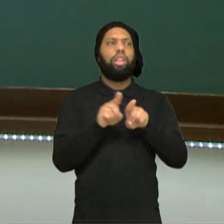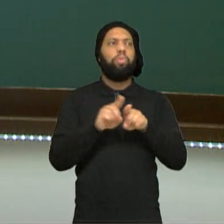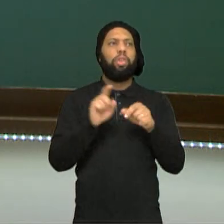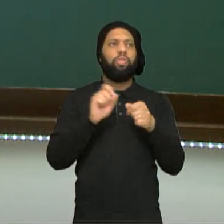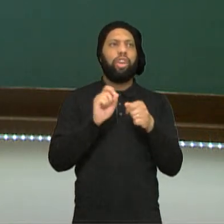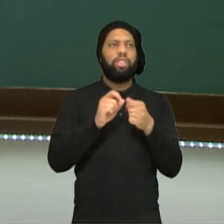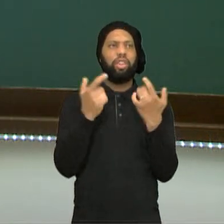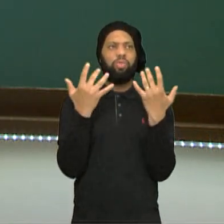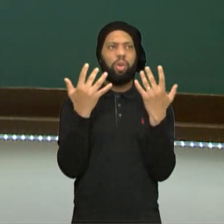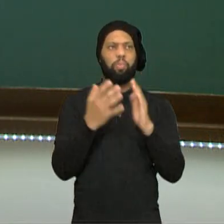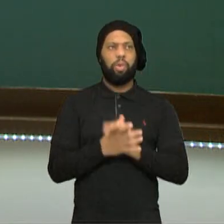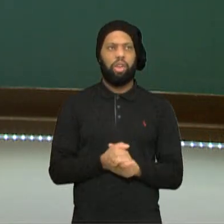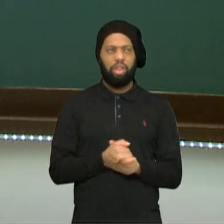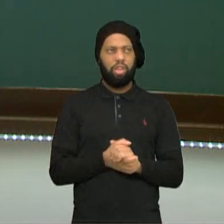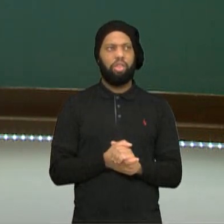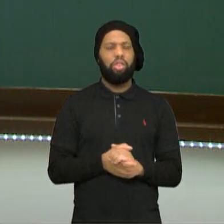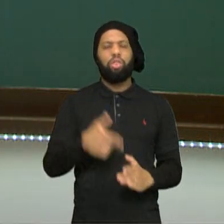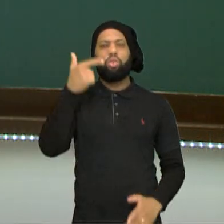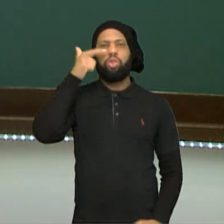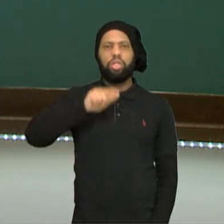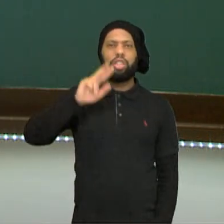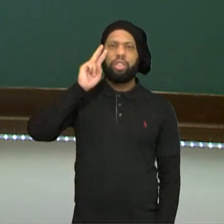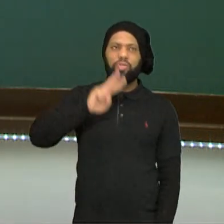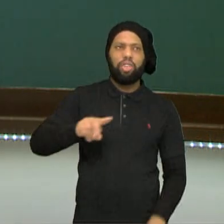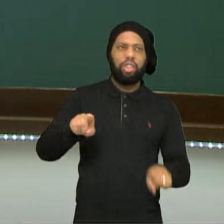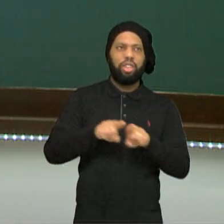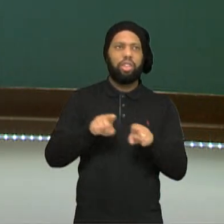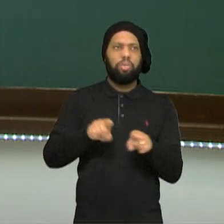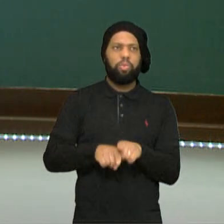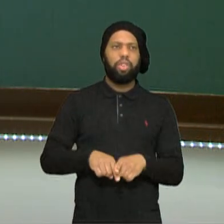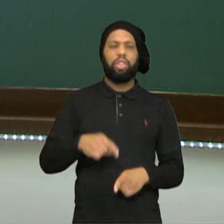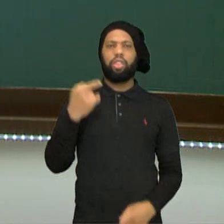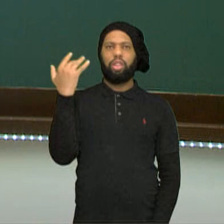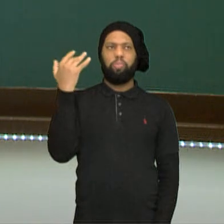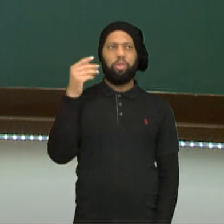à mão, né? Ali no cantinho a gente consegue ver ali o dedo, né?